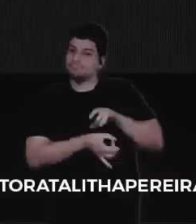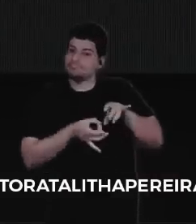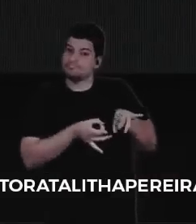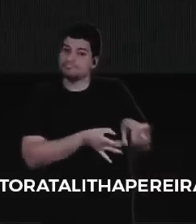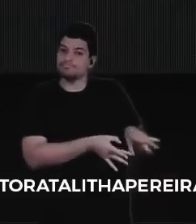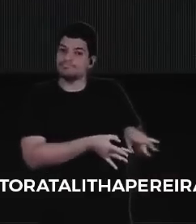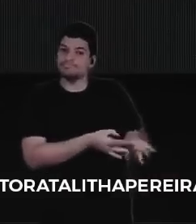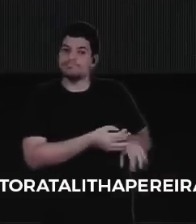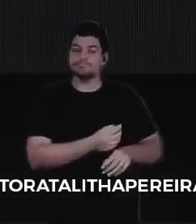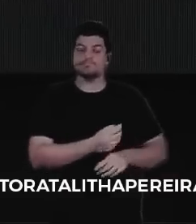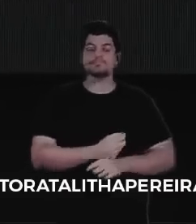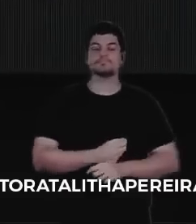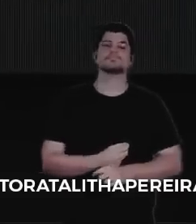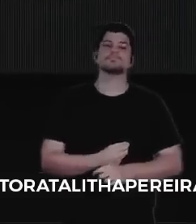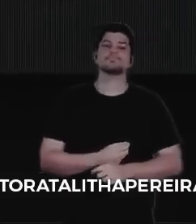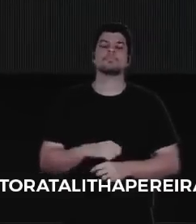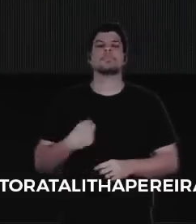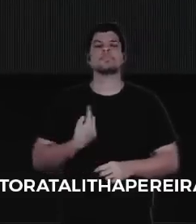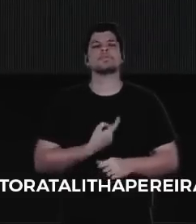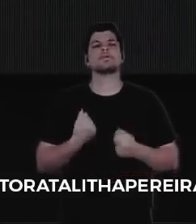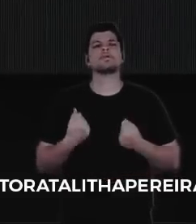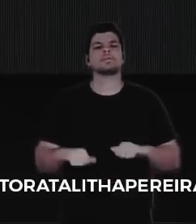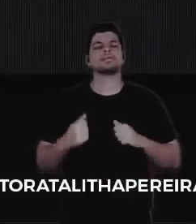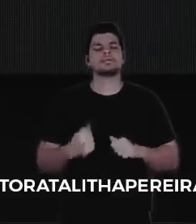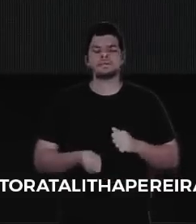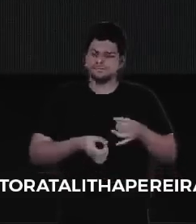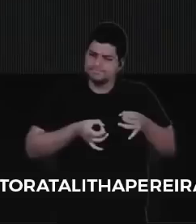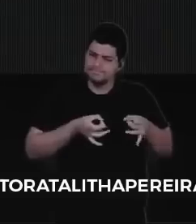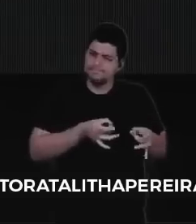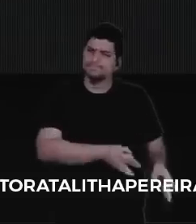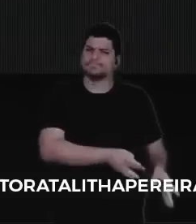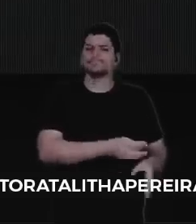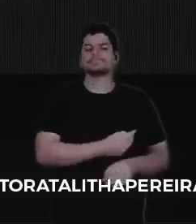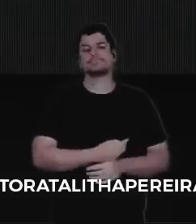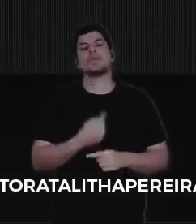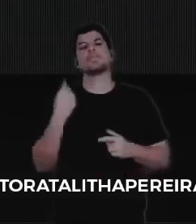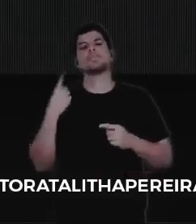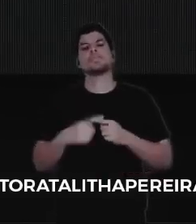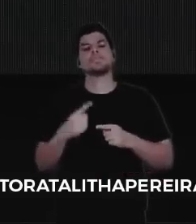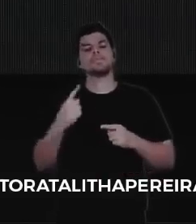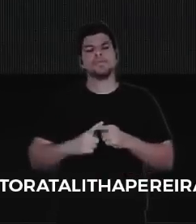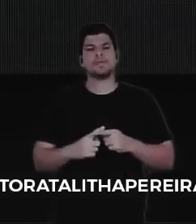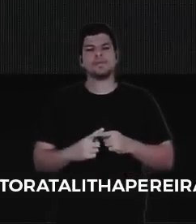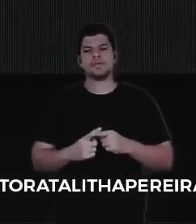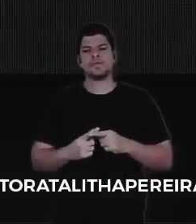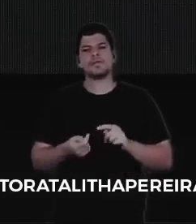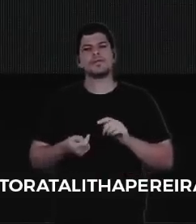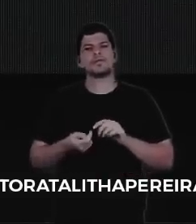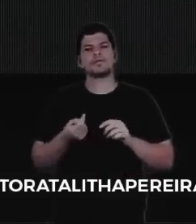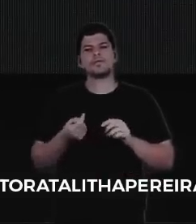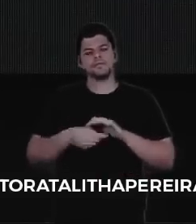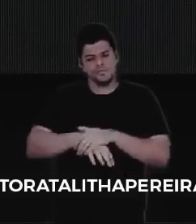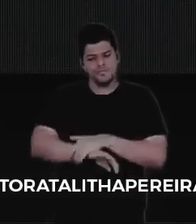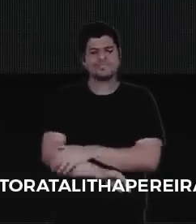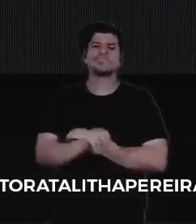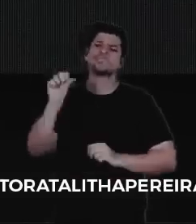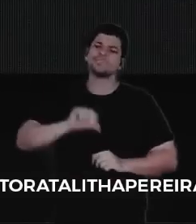dele. A gente precisa abandonar. Por quê? Porque já diz tudo, hábito destrutivo, ele vai